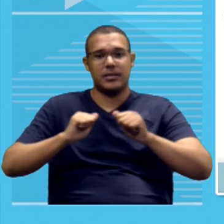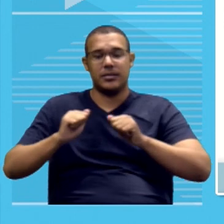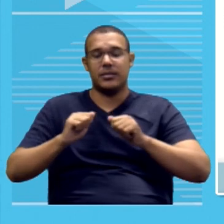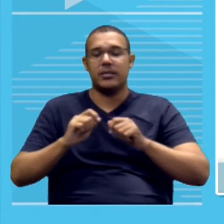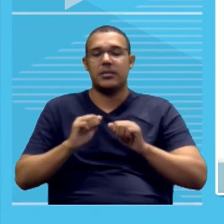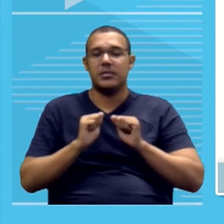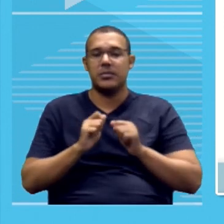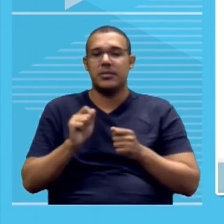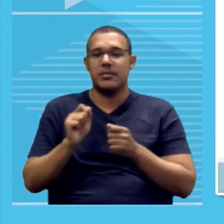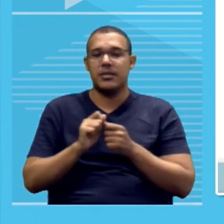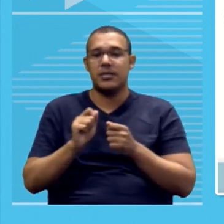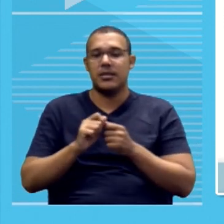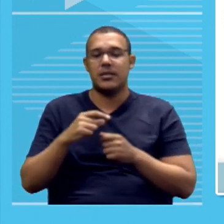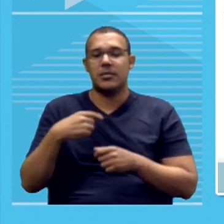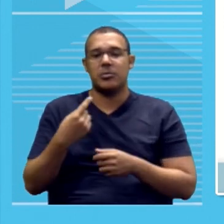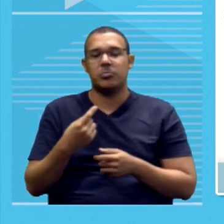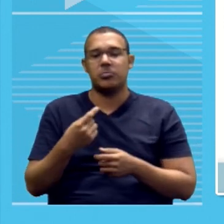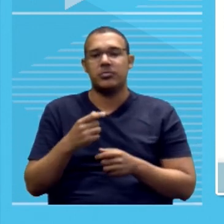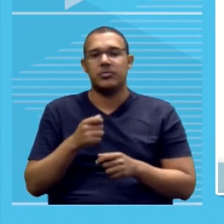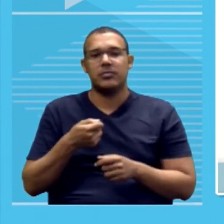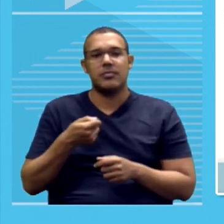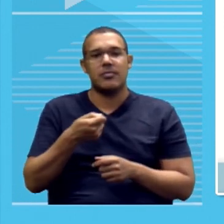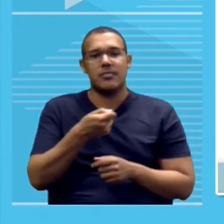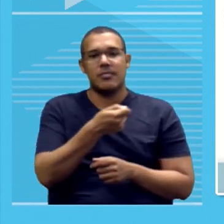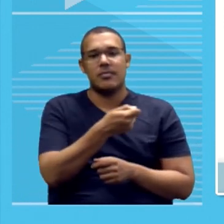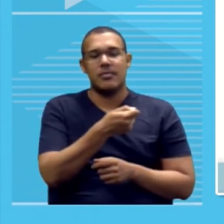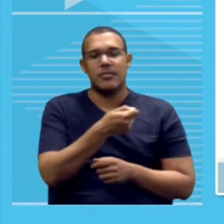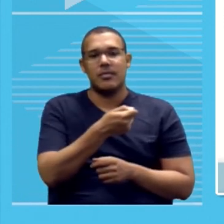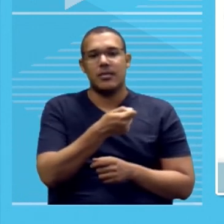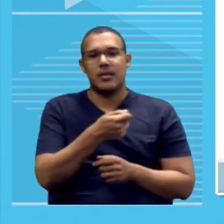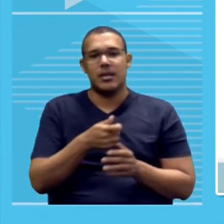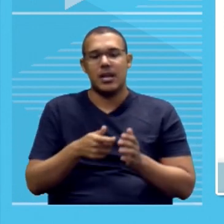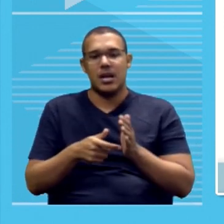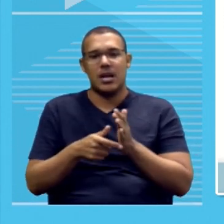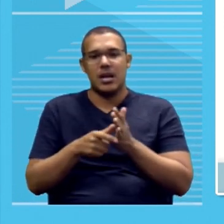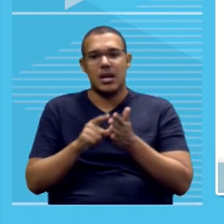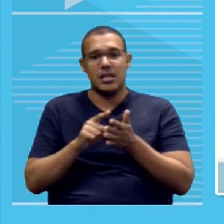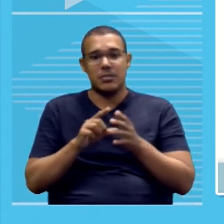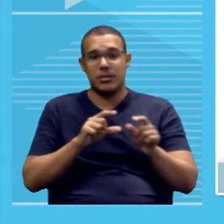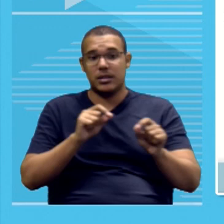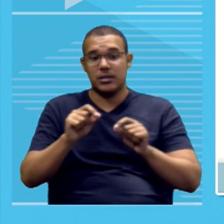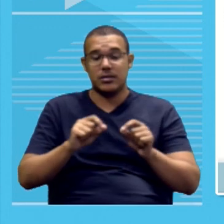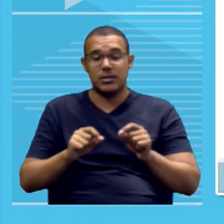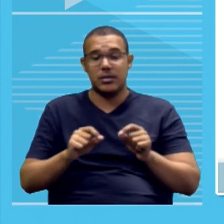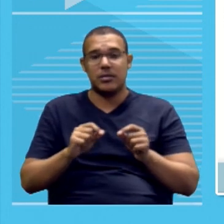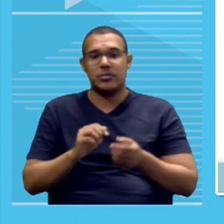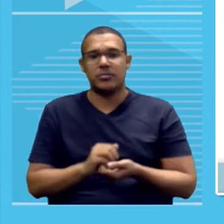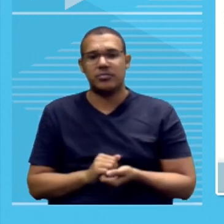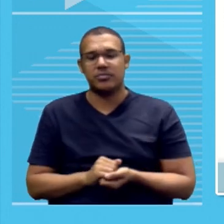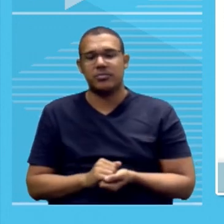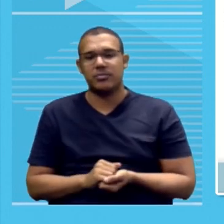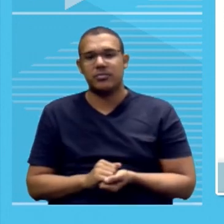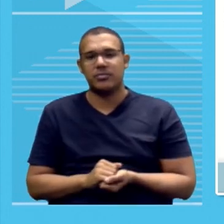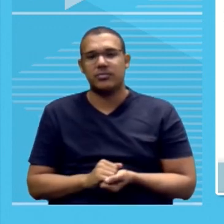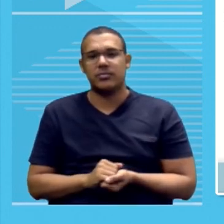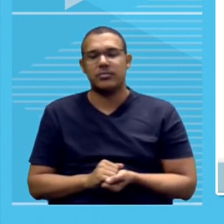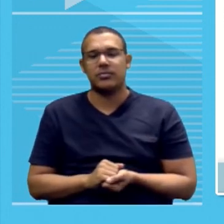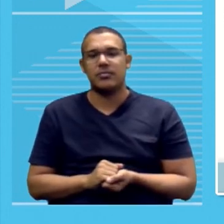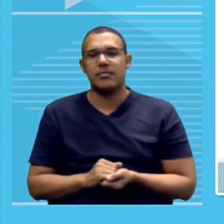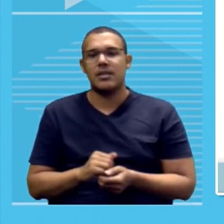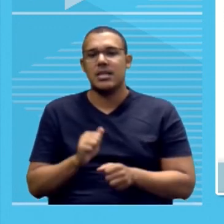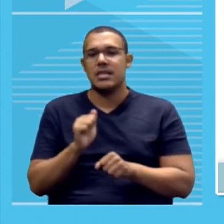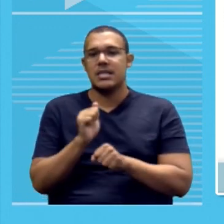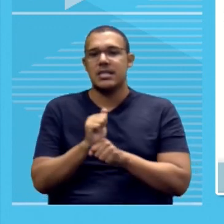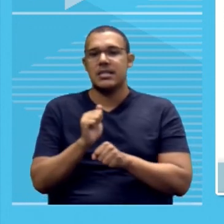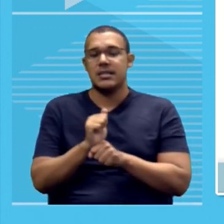você pode ter? Você pode ligar ela primeiro antes de botar tudo que tem lá dentro. Você não bota nenhum alimento que você tirou. Espera a